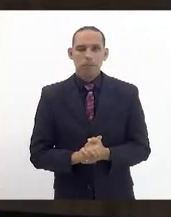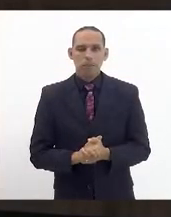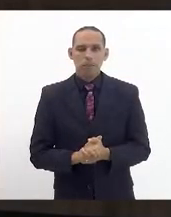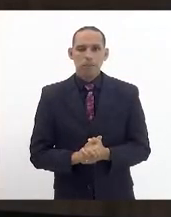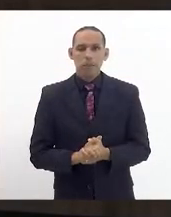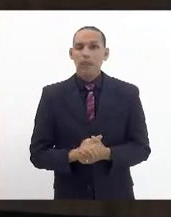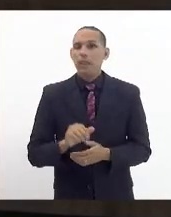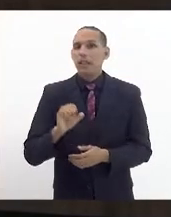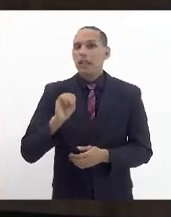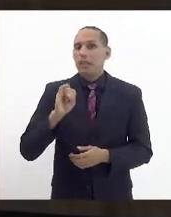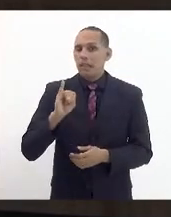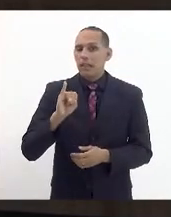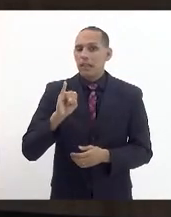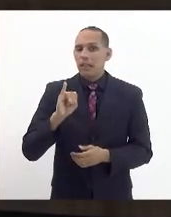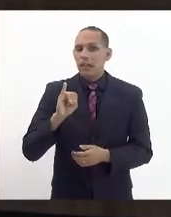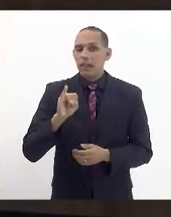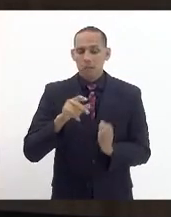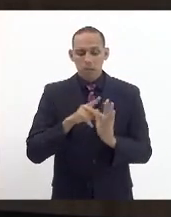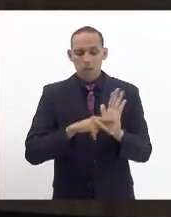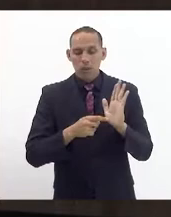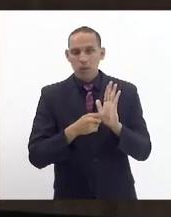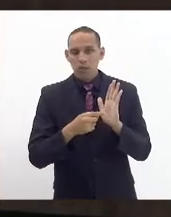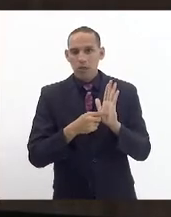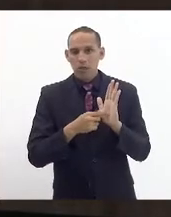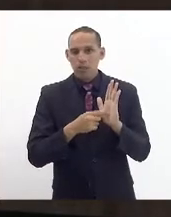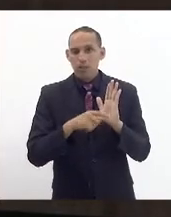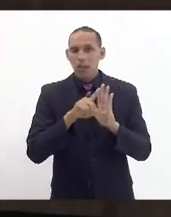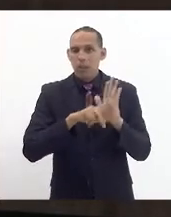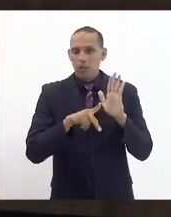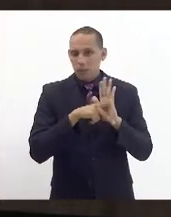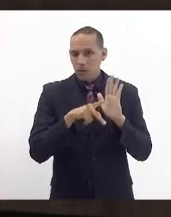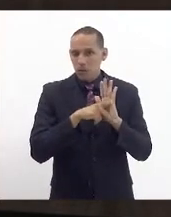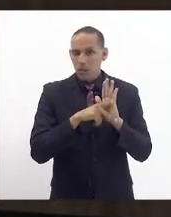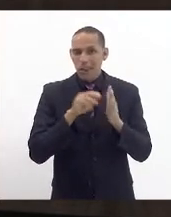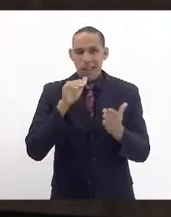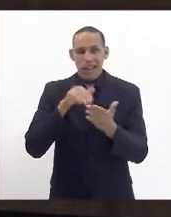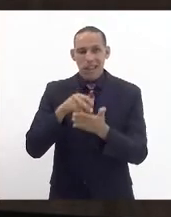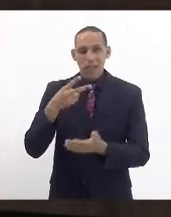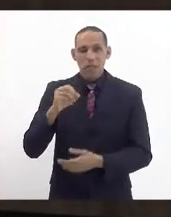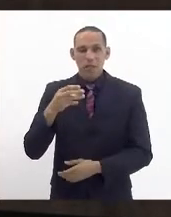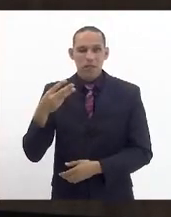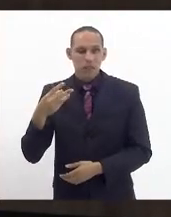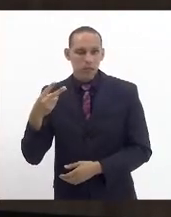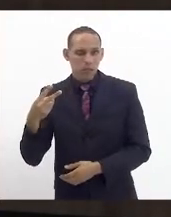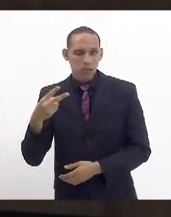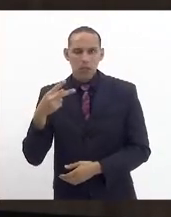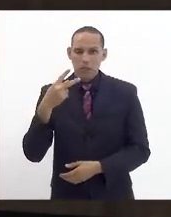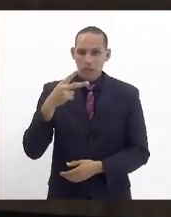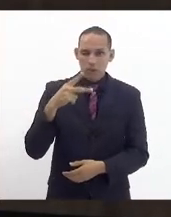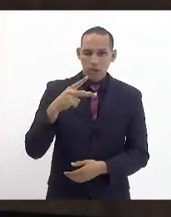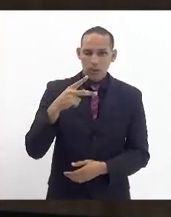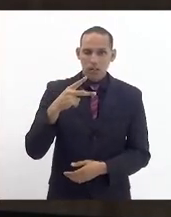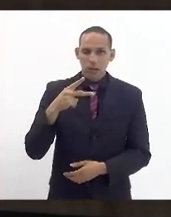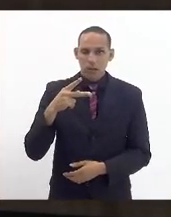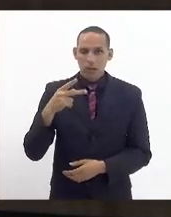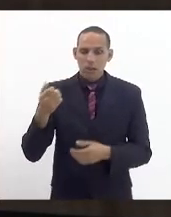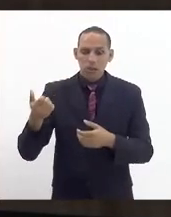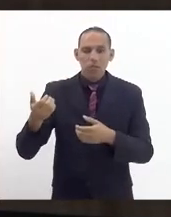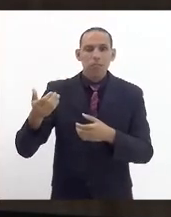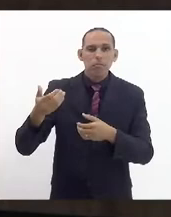é se a redação do seu projeto de lei, que estende até 2032, não deveria